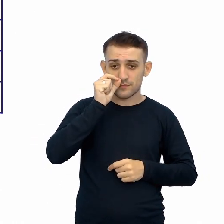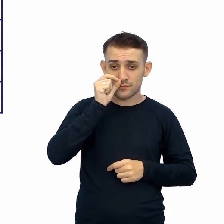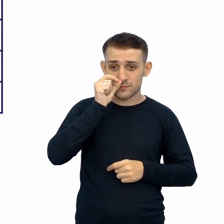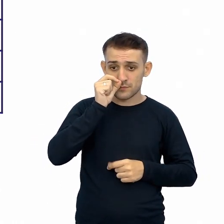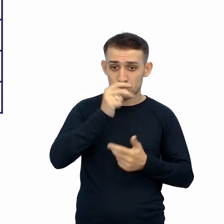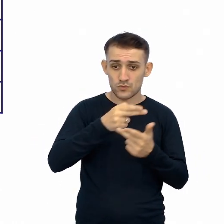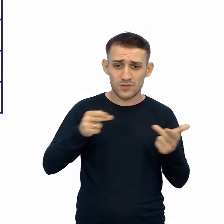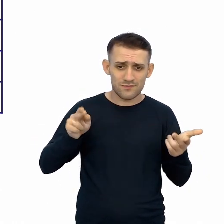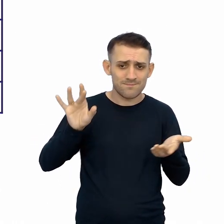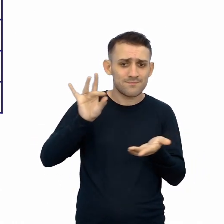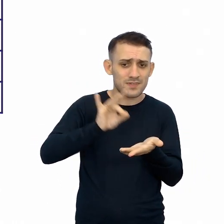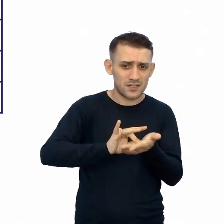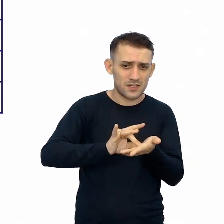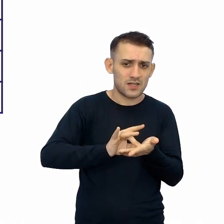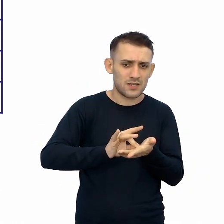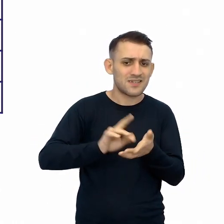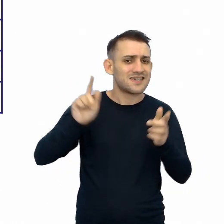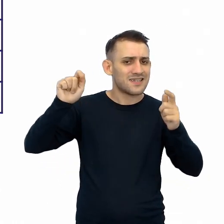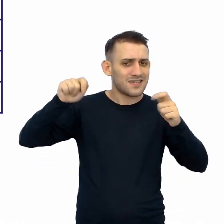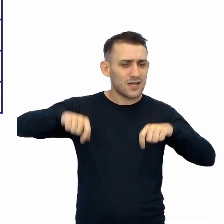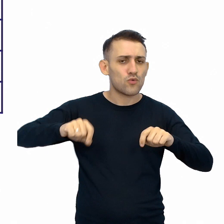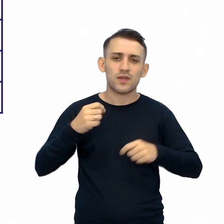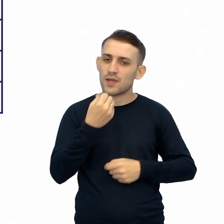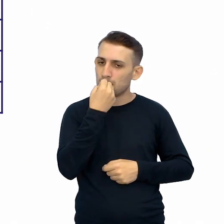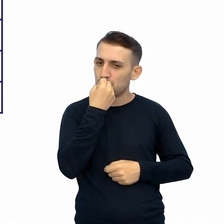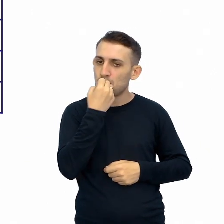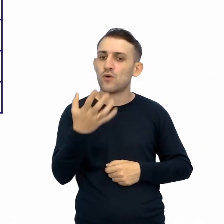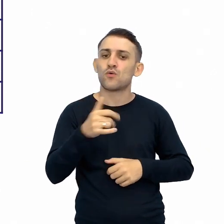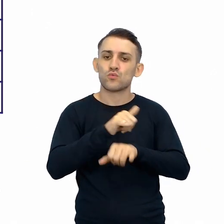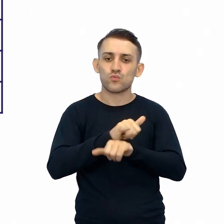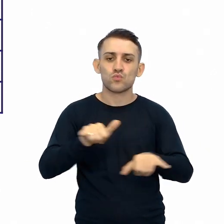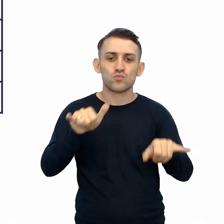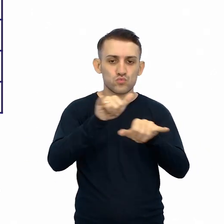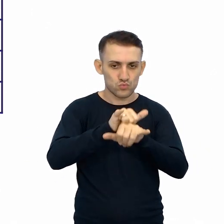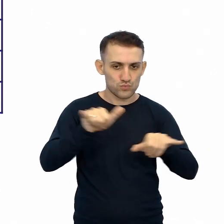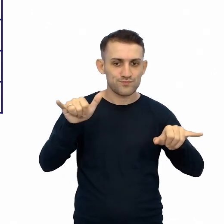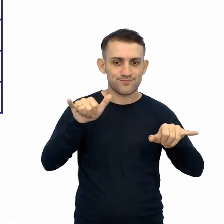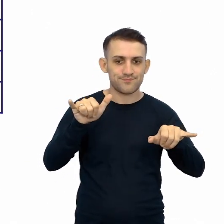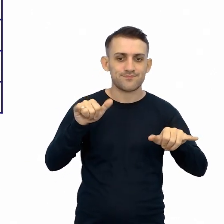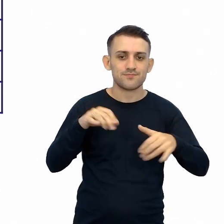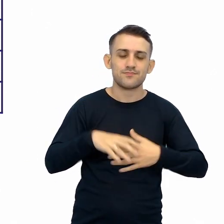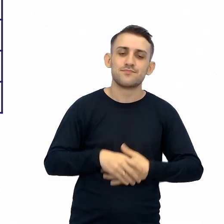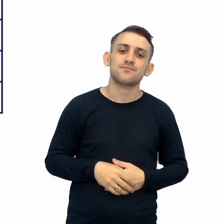fatos que dariam boas notícias, né? E